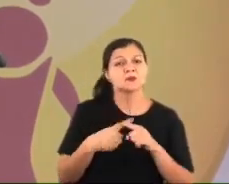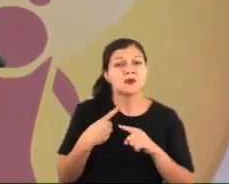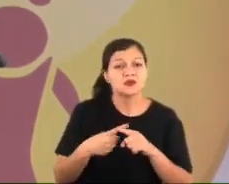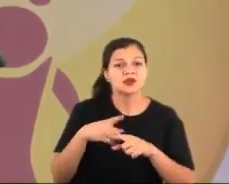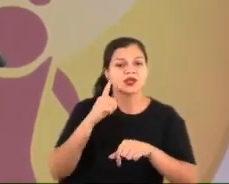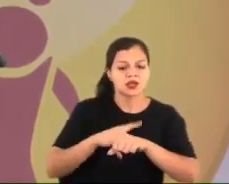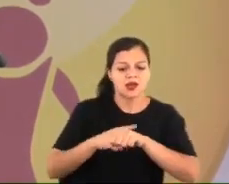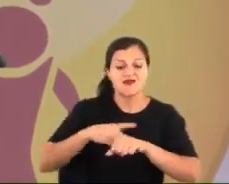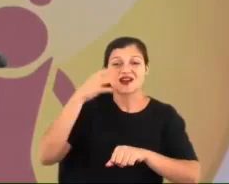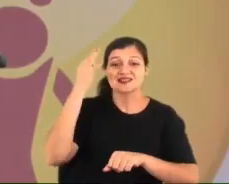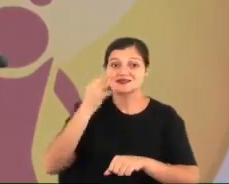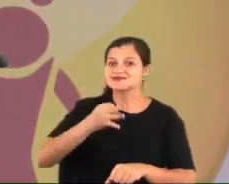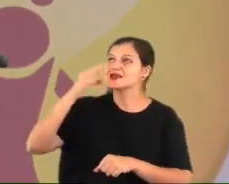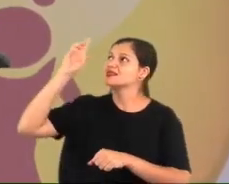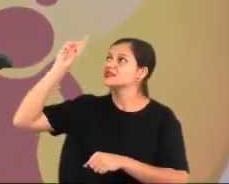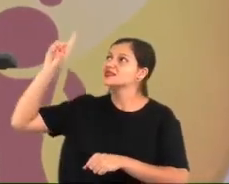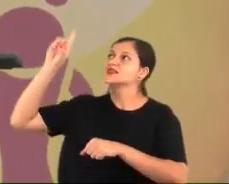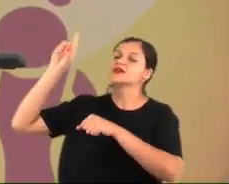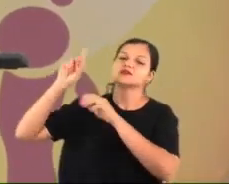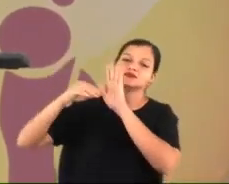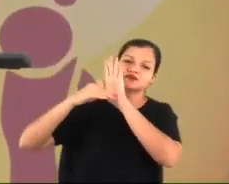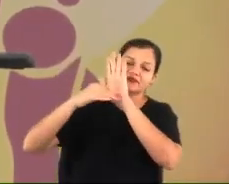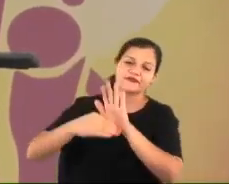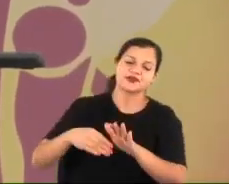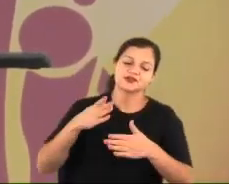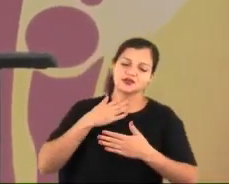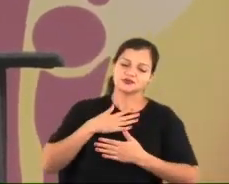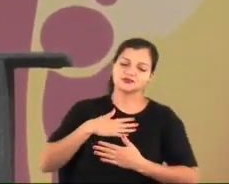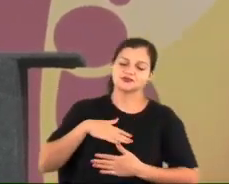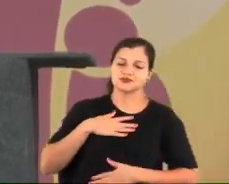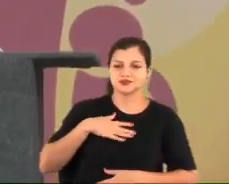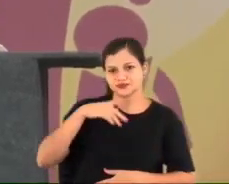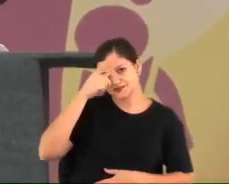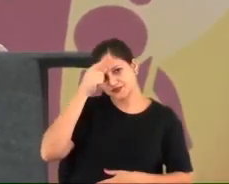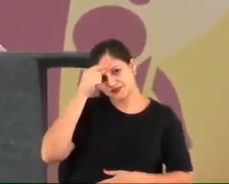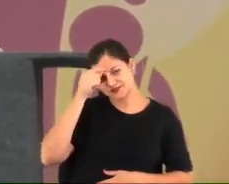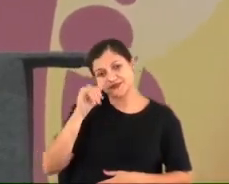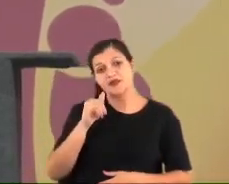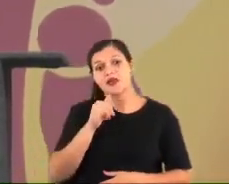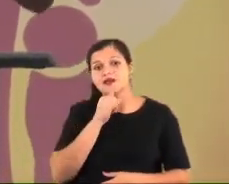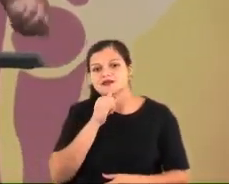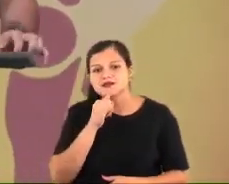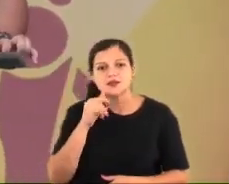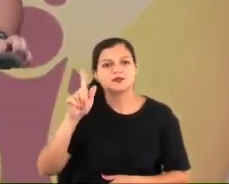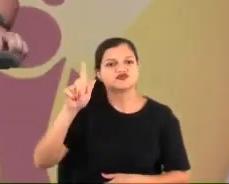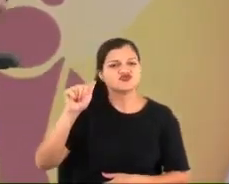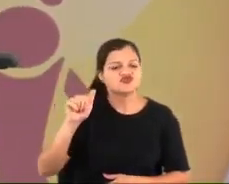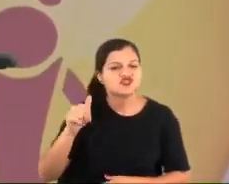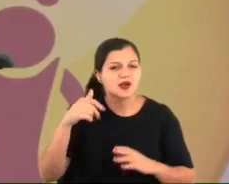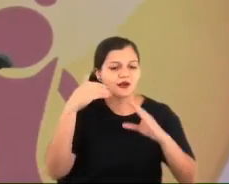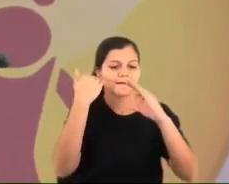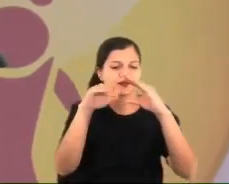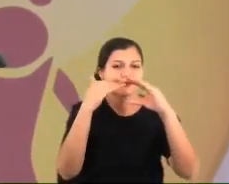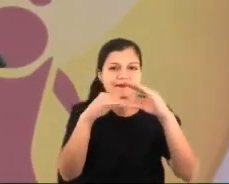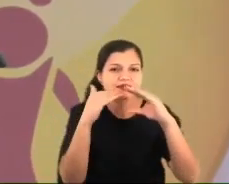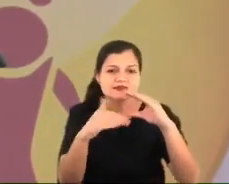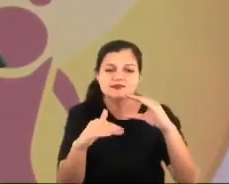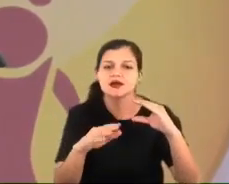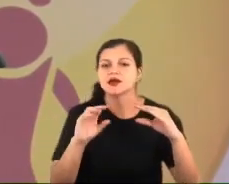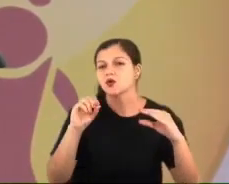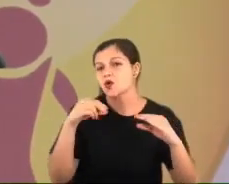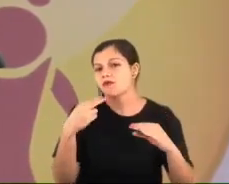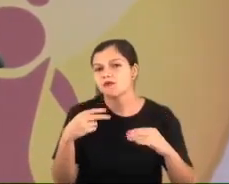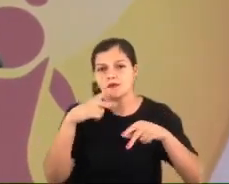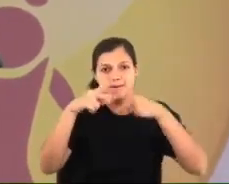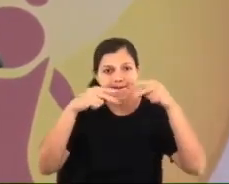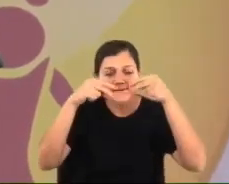vídeos, o GA manda uma carta. O GA faz uma ligação, o GA inverte. Você manda. O pastor